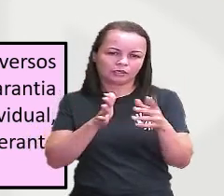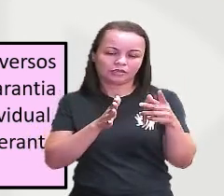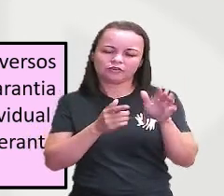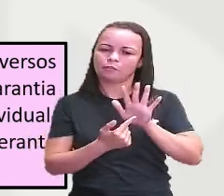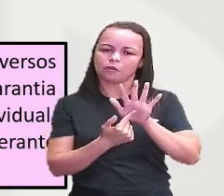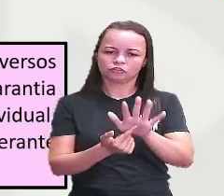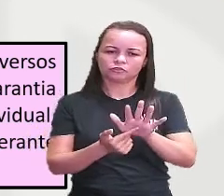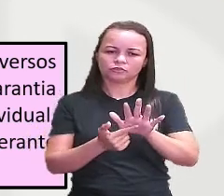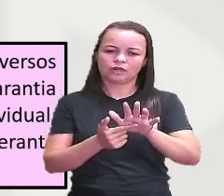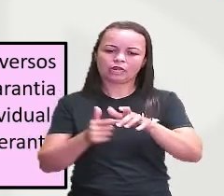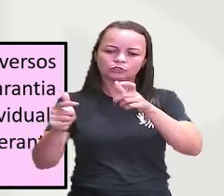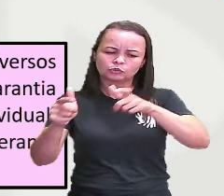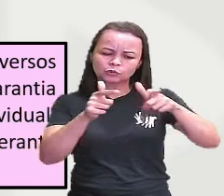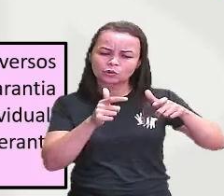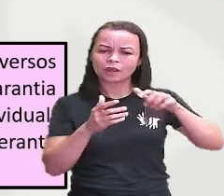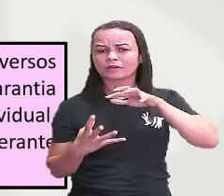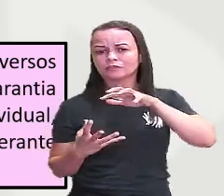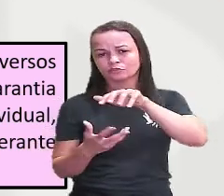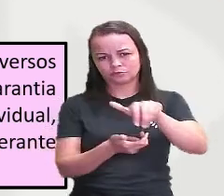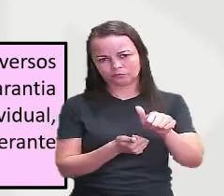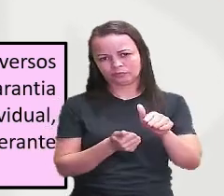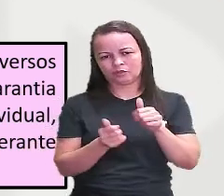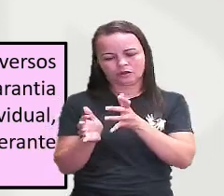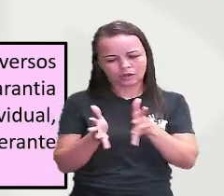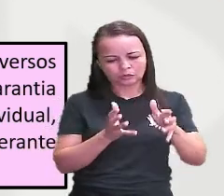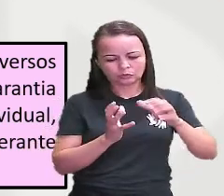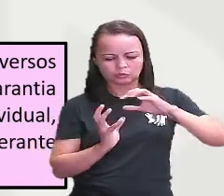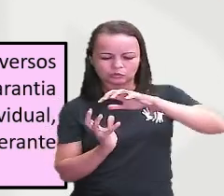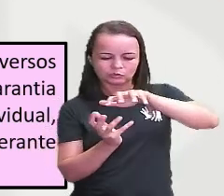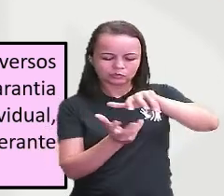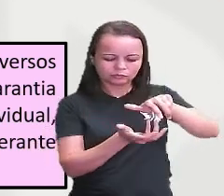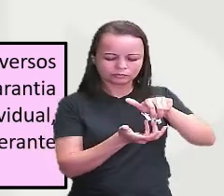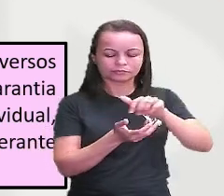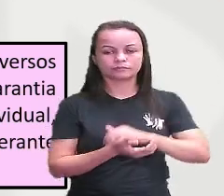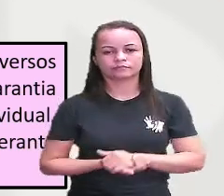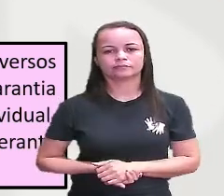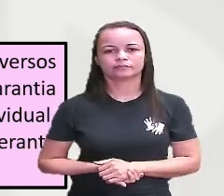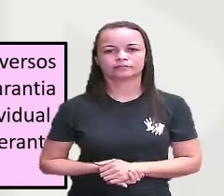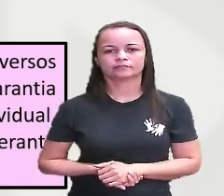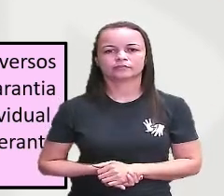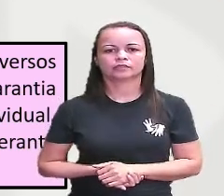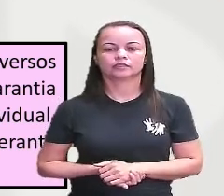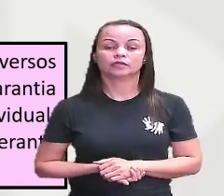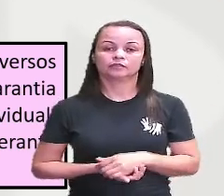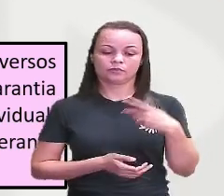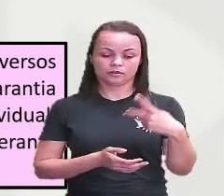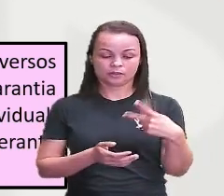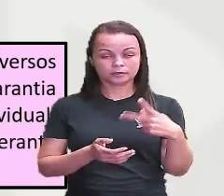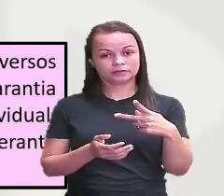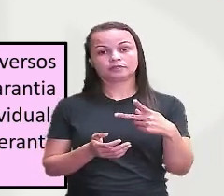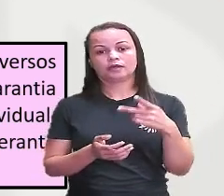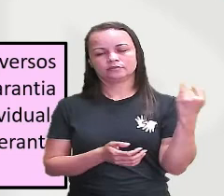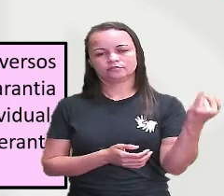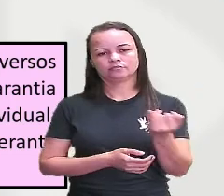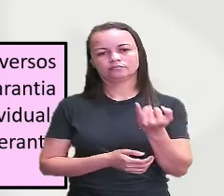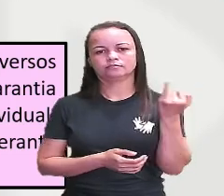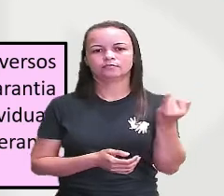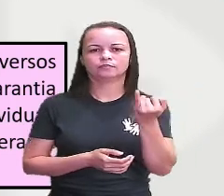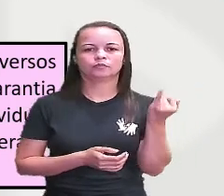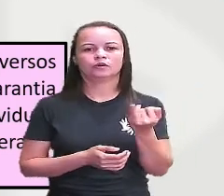lugares do mundo do globo então essa importância aí da